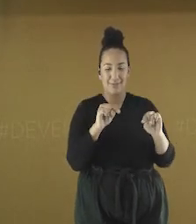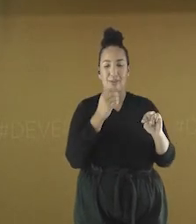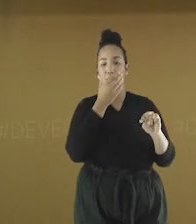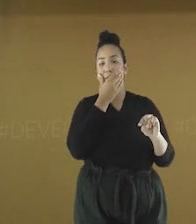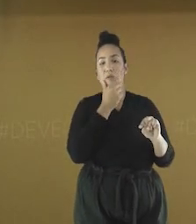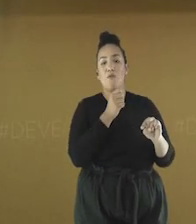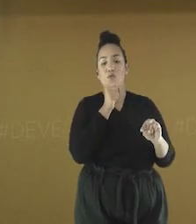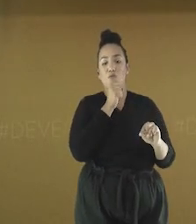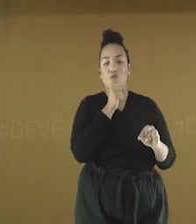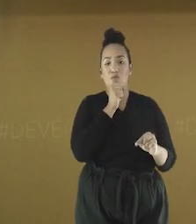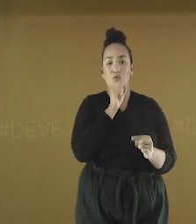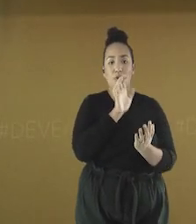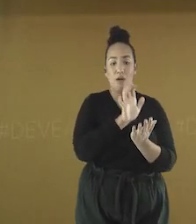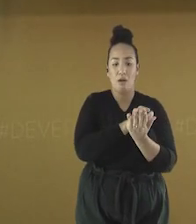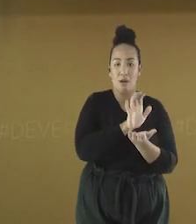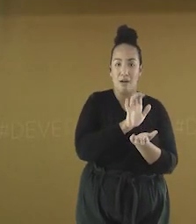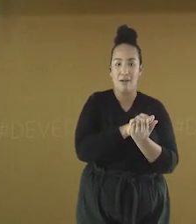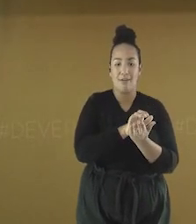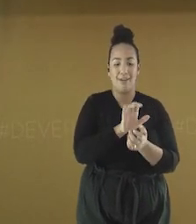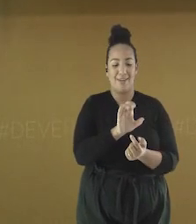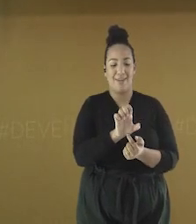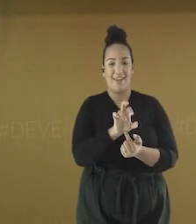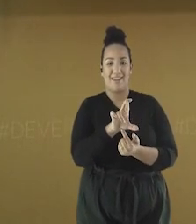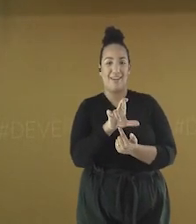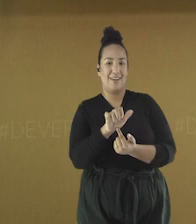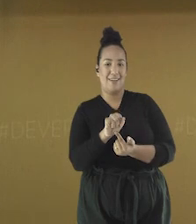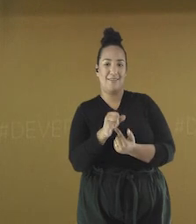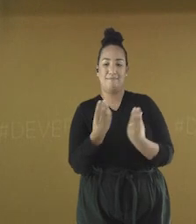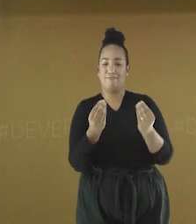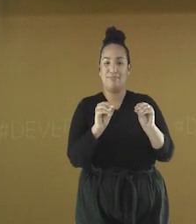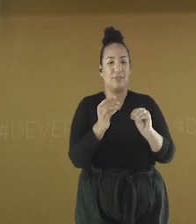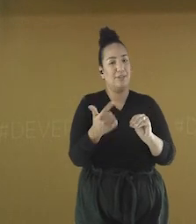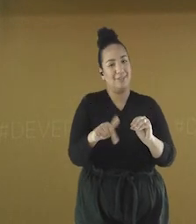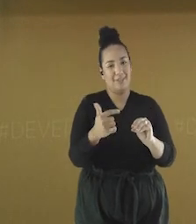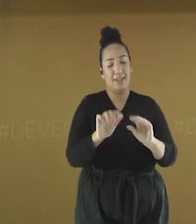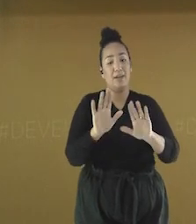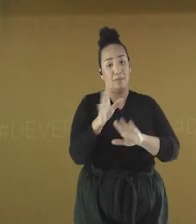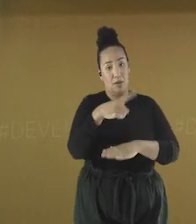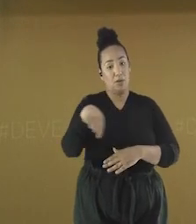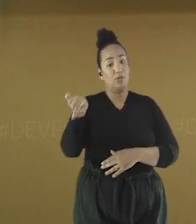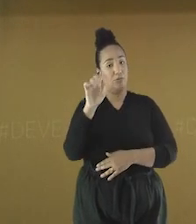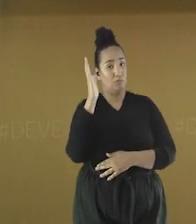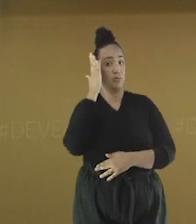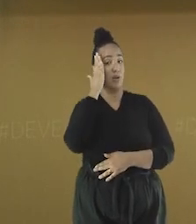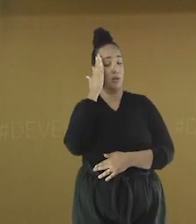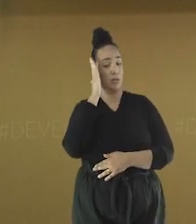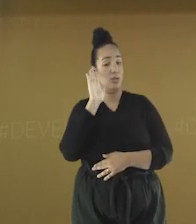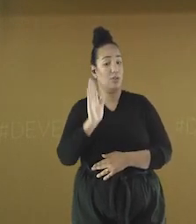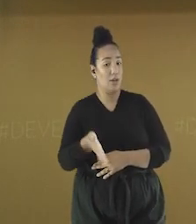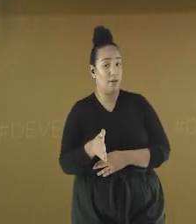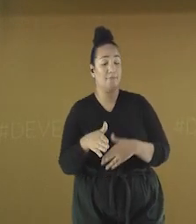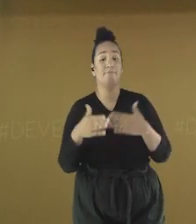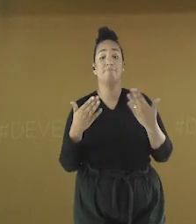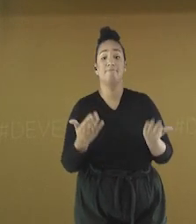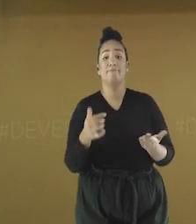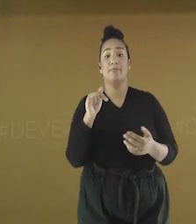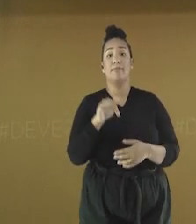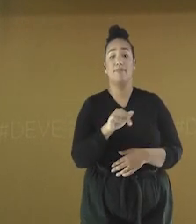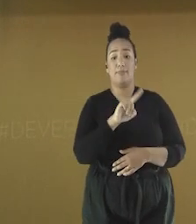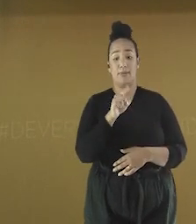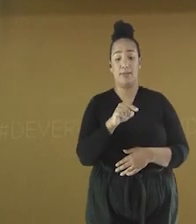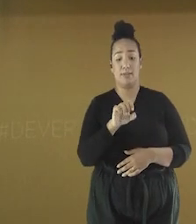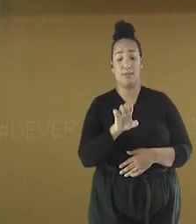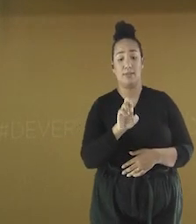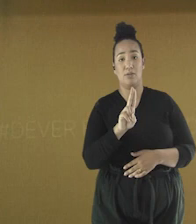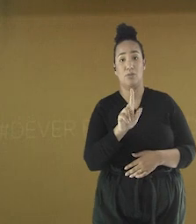meio. Meu avô era pernambucano, meu bisavô era mineiro. E assim como na elipse, a zeugma ocorre nessa